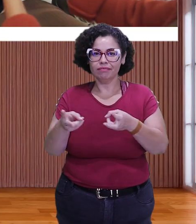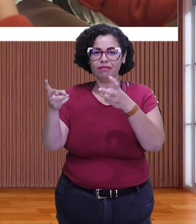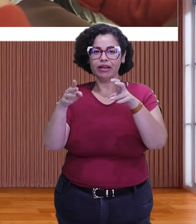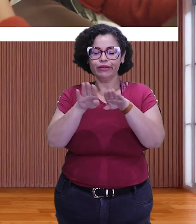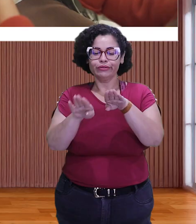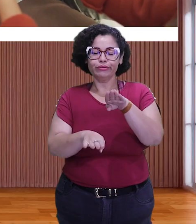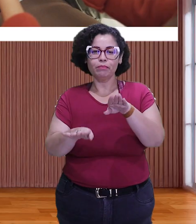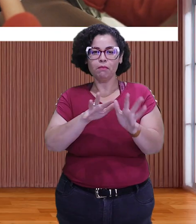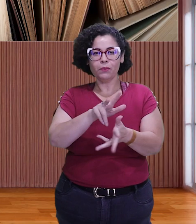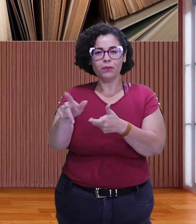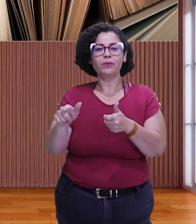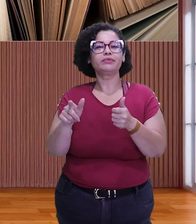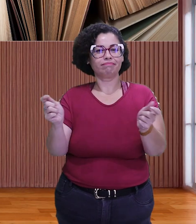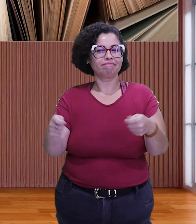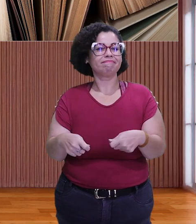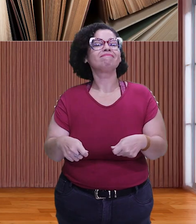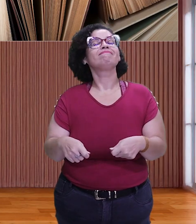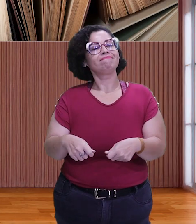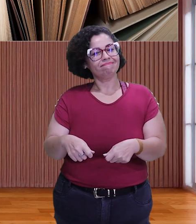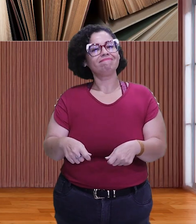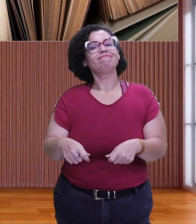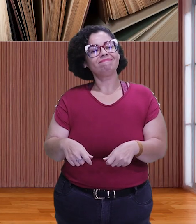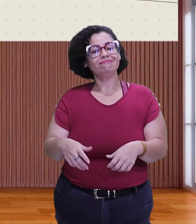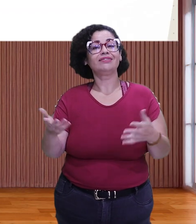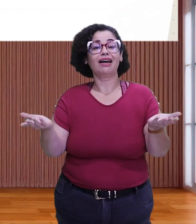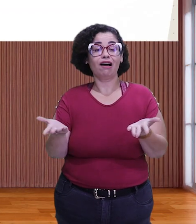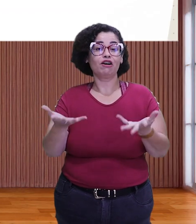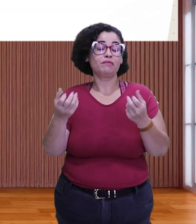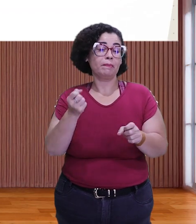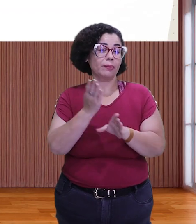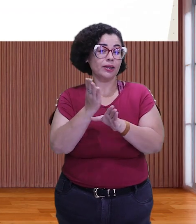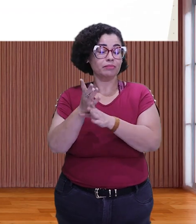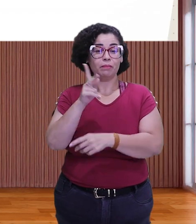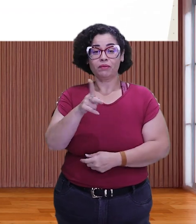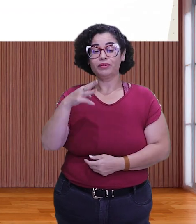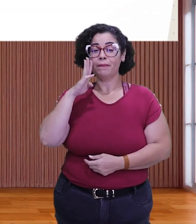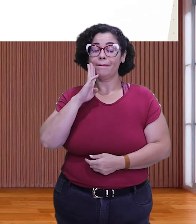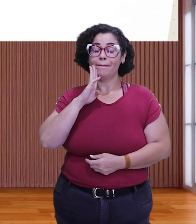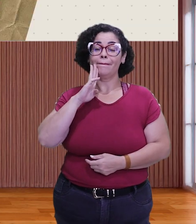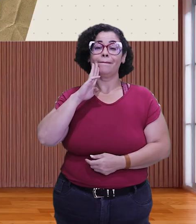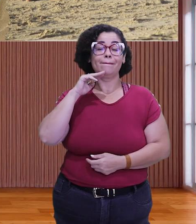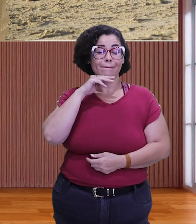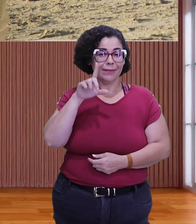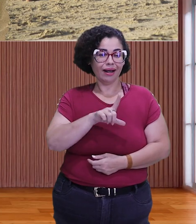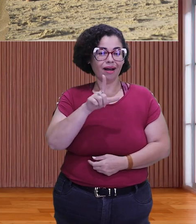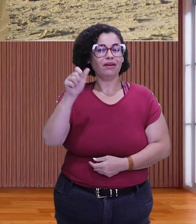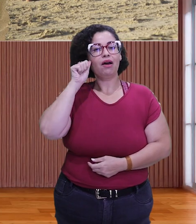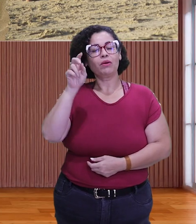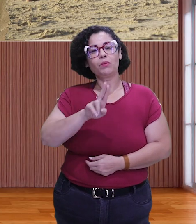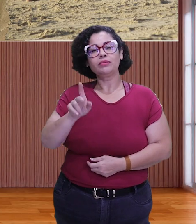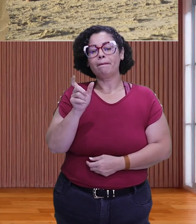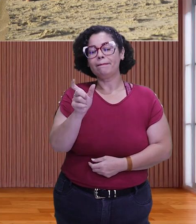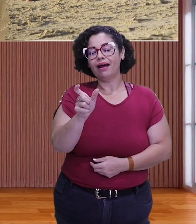do mundo? Pois é! Agora vamos descobrir com o professor Marlon como os autores usam as